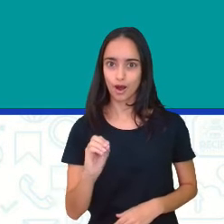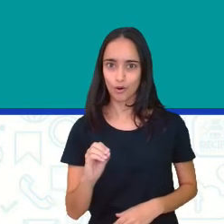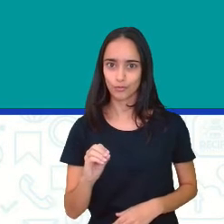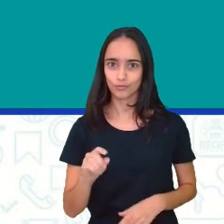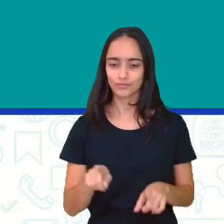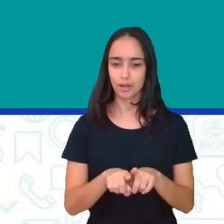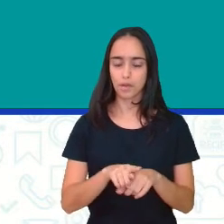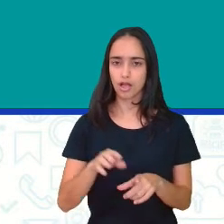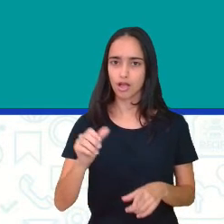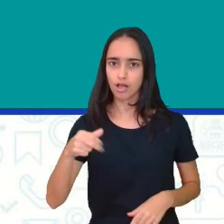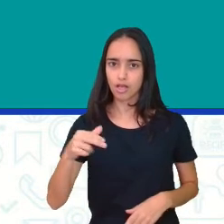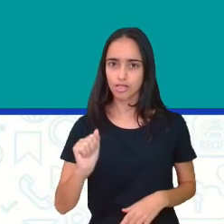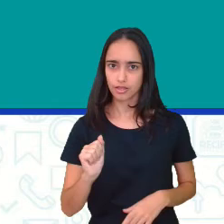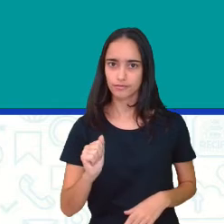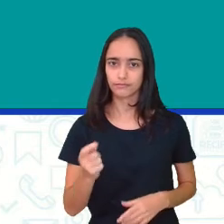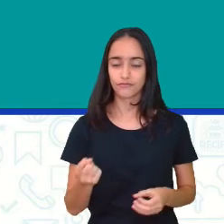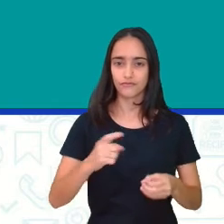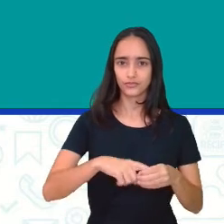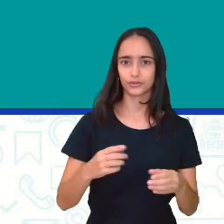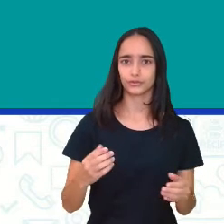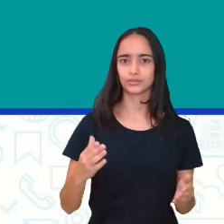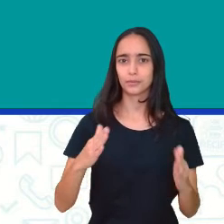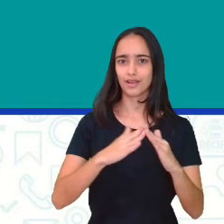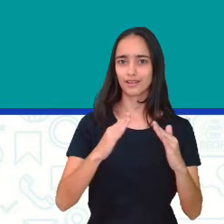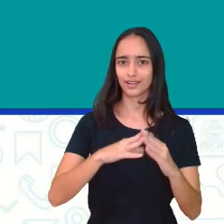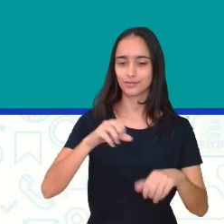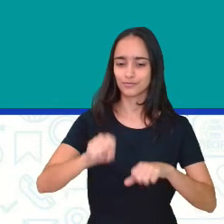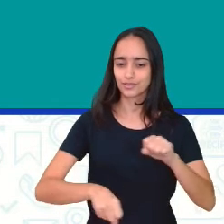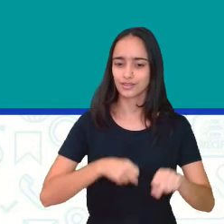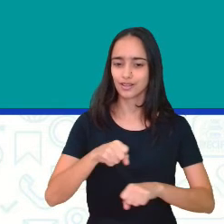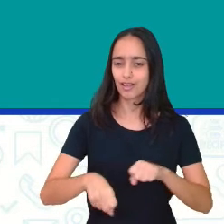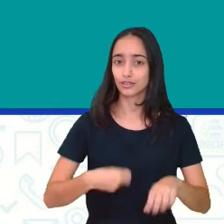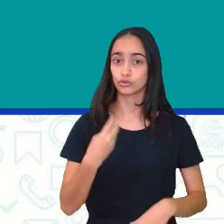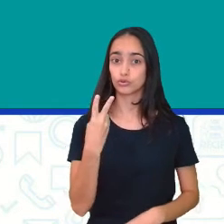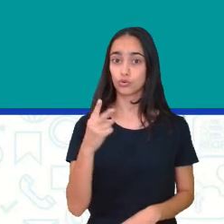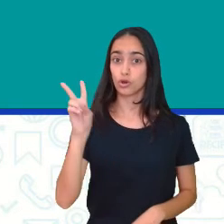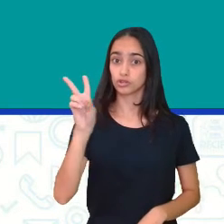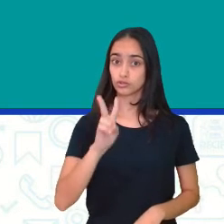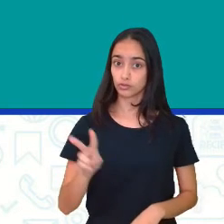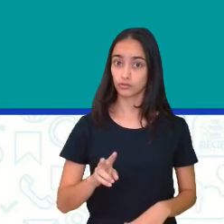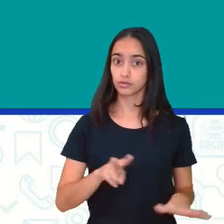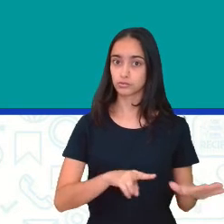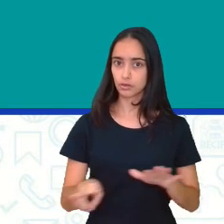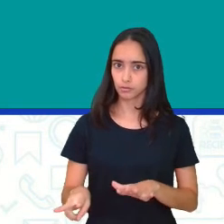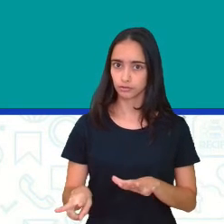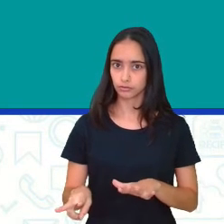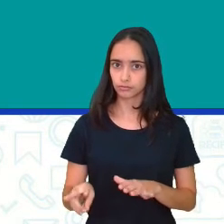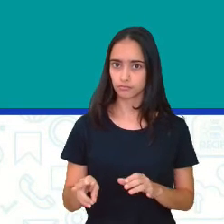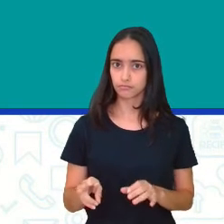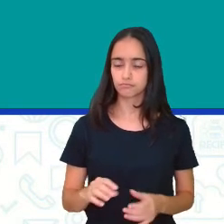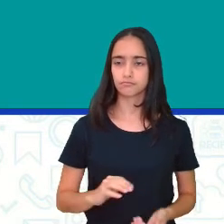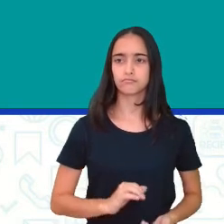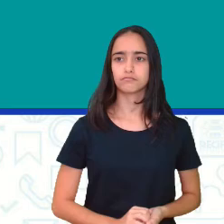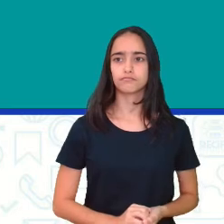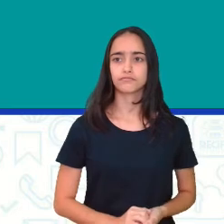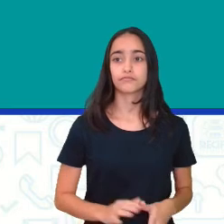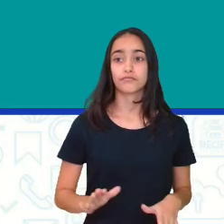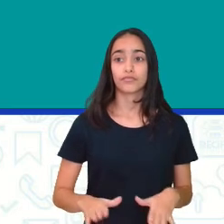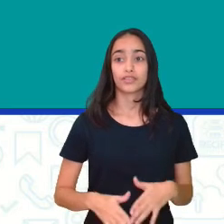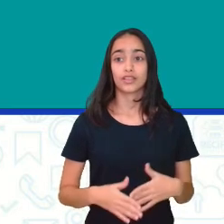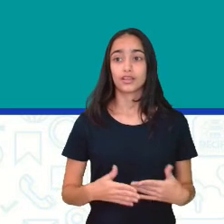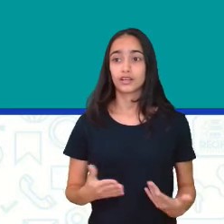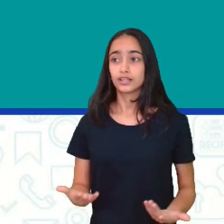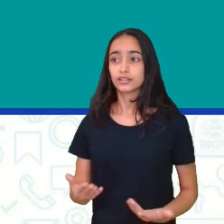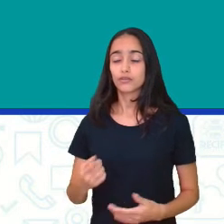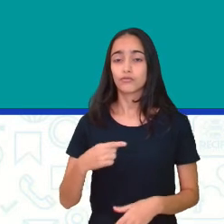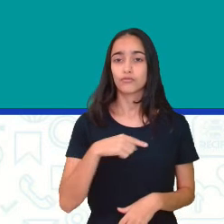casa de bicicleta 2 vezes por semana. A gente tá falando de frequência de treino, tá? Então, você aí, de